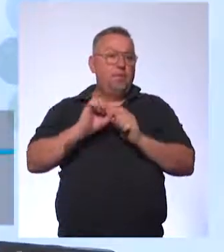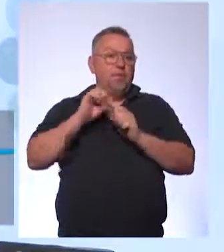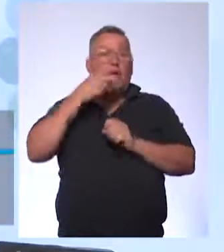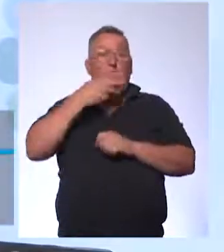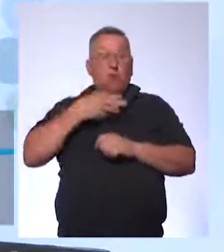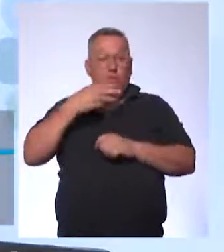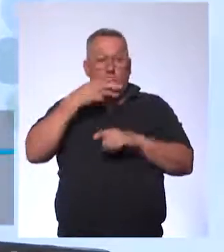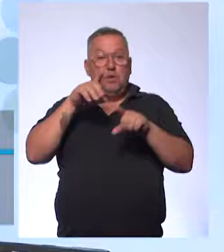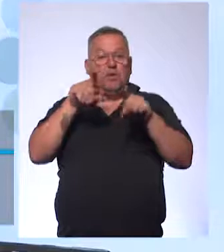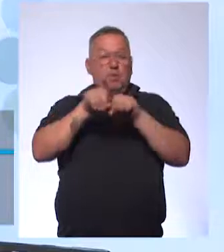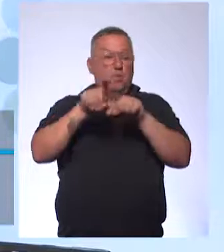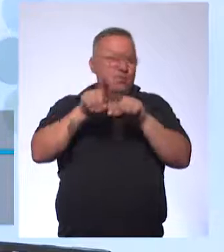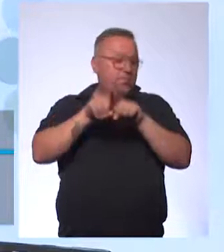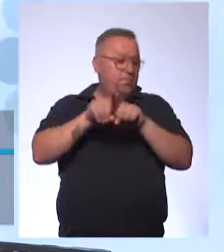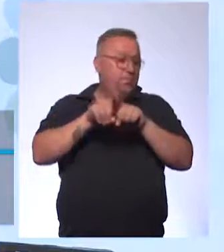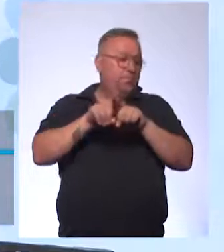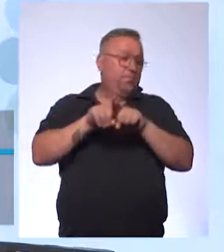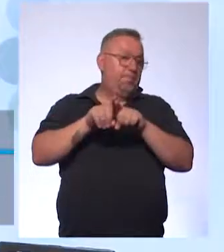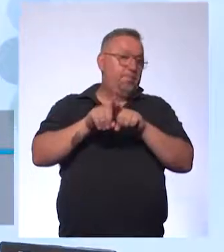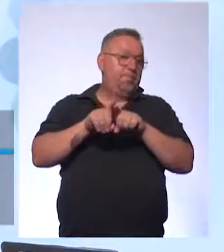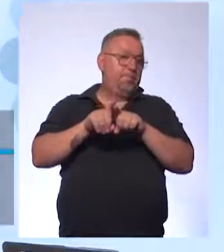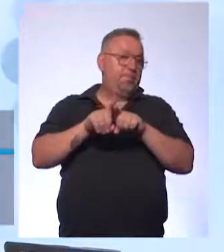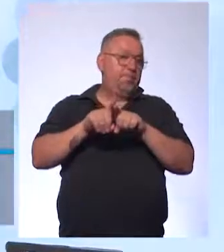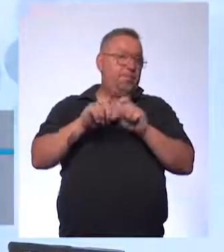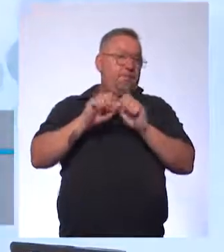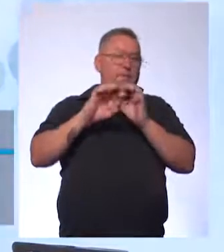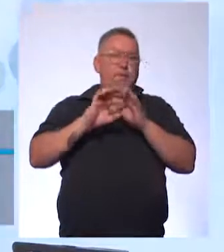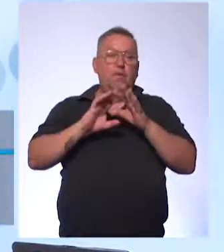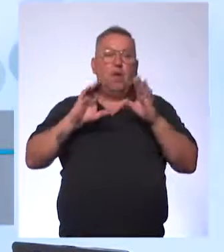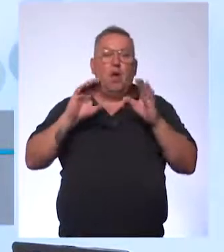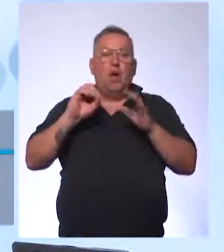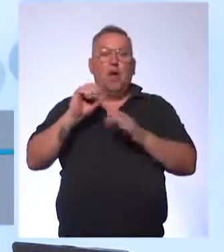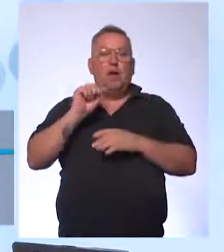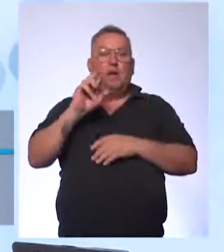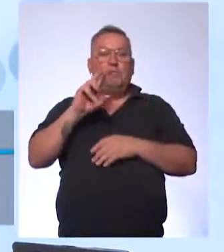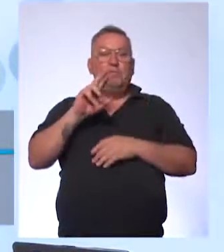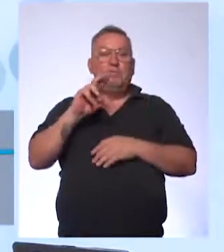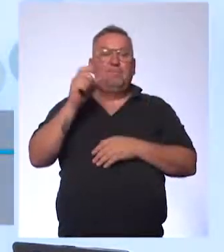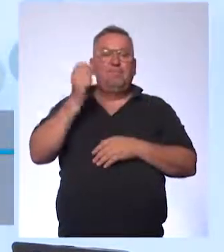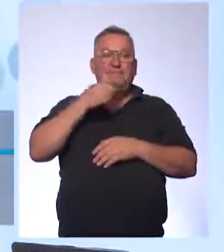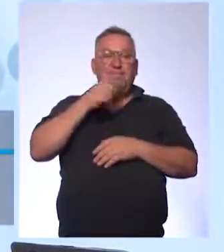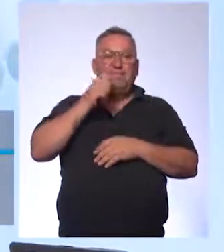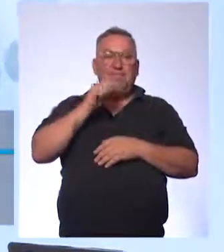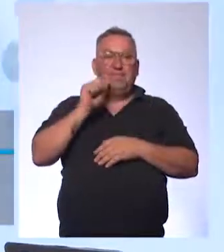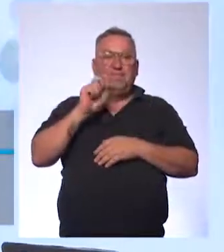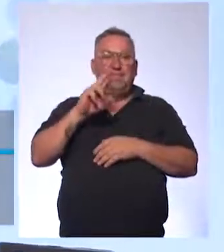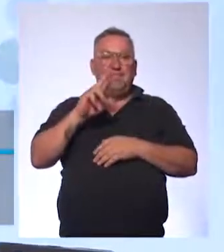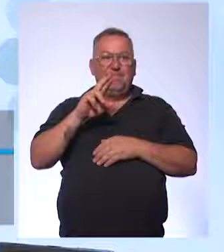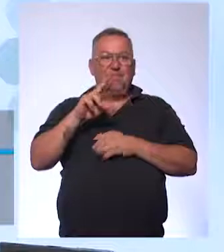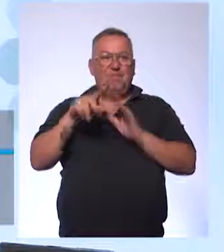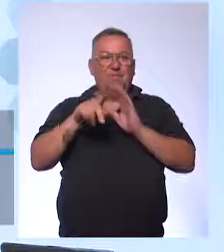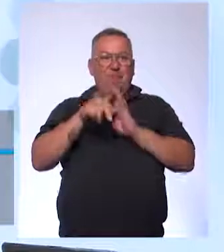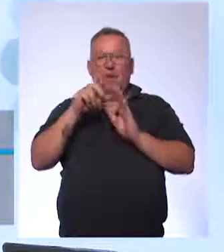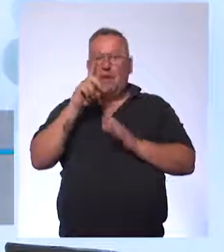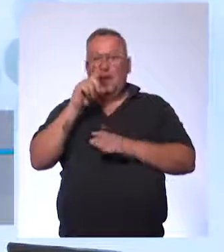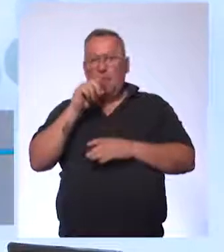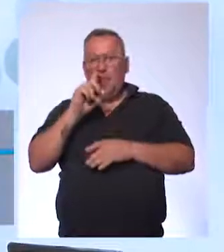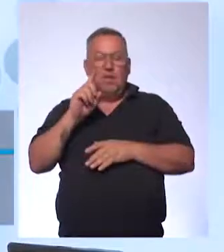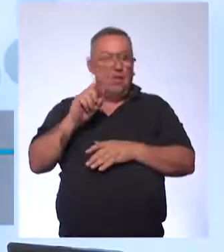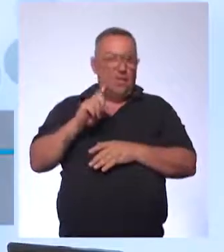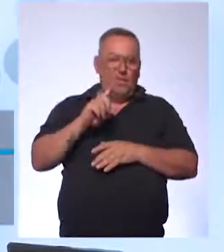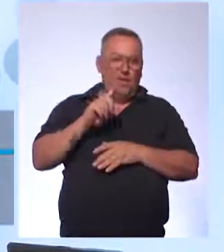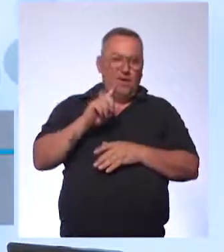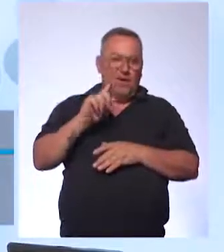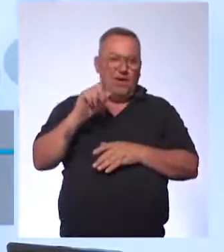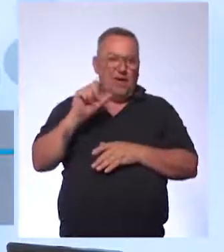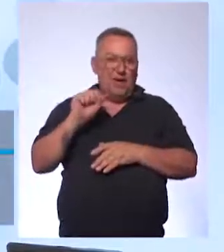Principalmente açúcar, e vai liberar só oxigênio. E engraçado que esse oxigênio ela libera da molécula de água, não é da molécula de